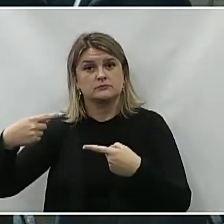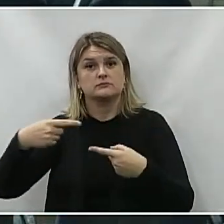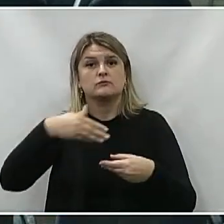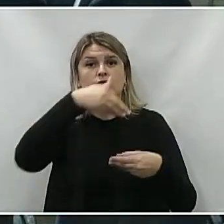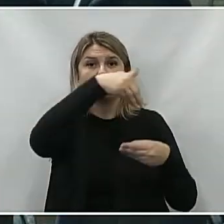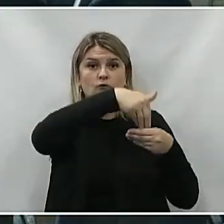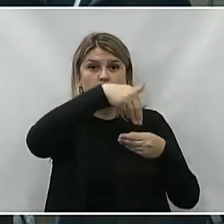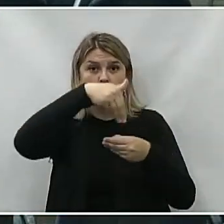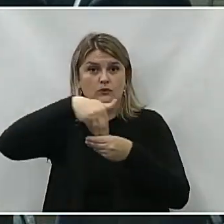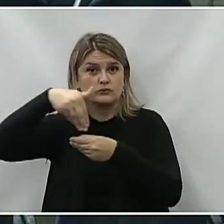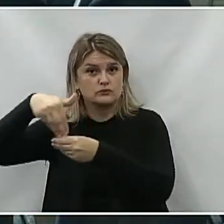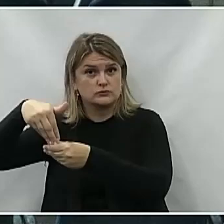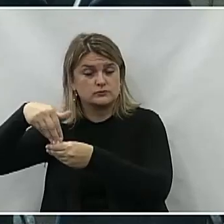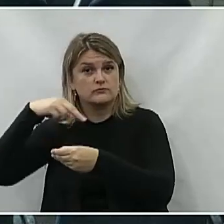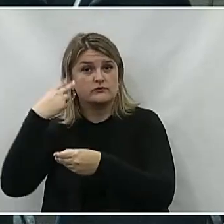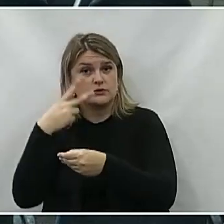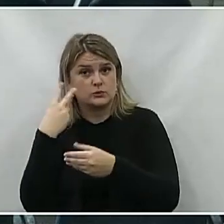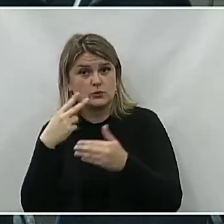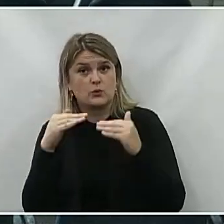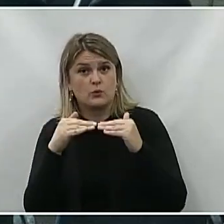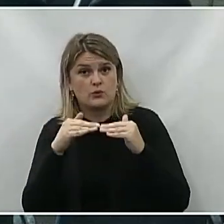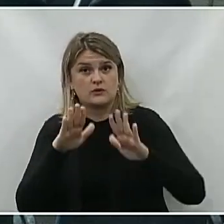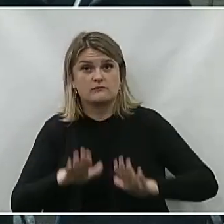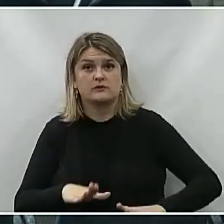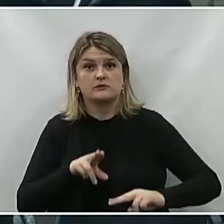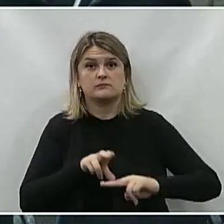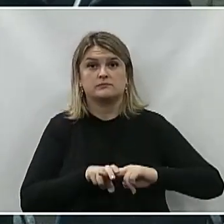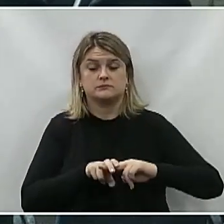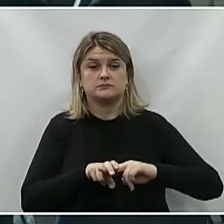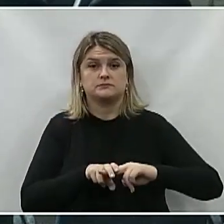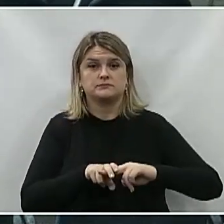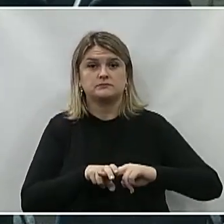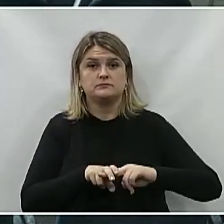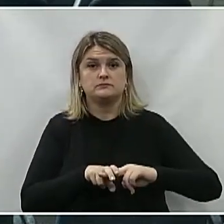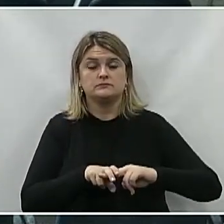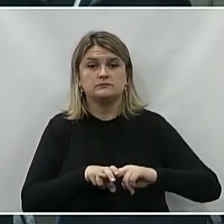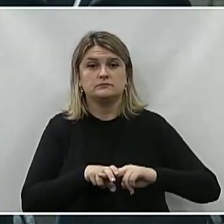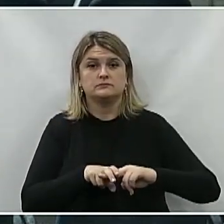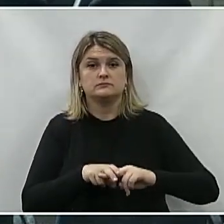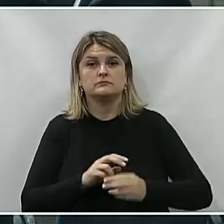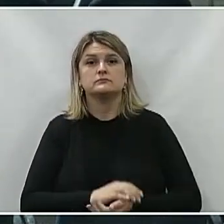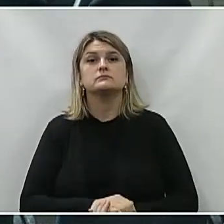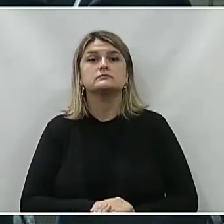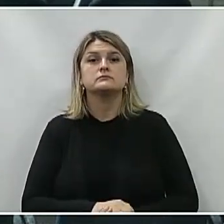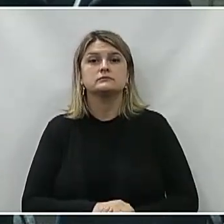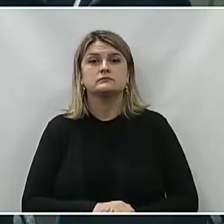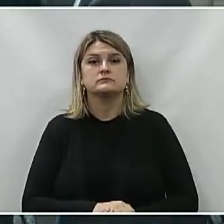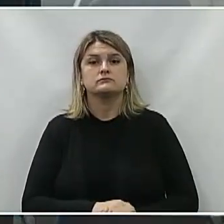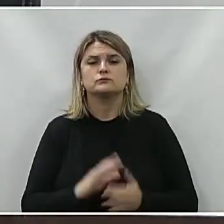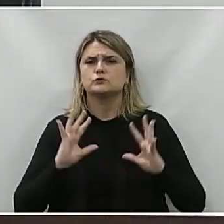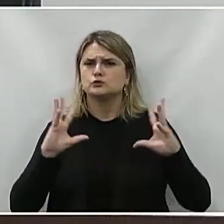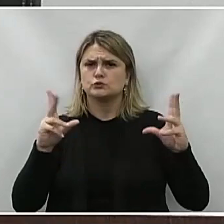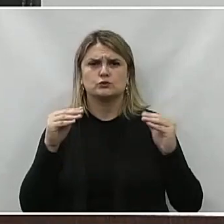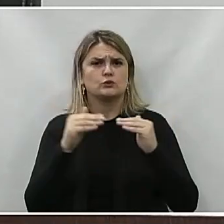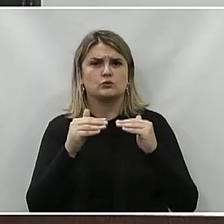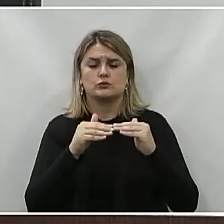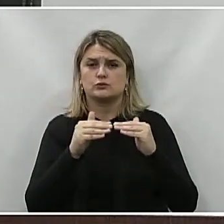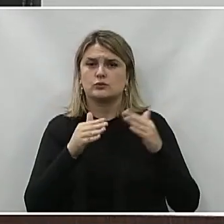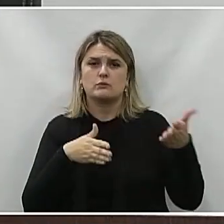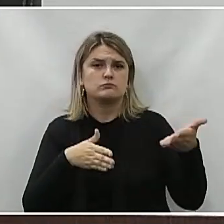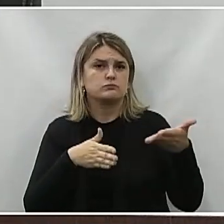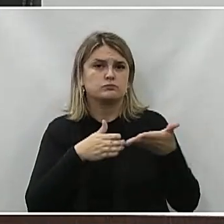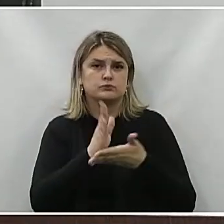Em votação Senhores vereadores Que aprovam Permaneçam Como estão Aprovado O parecer